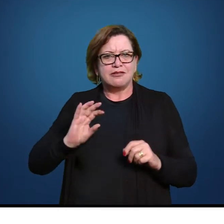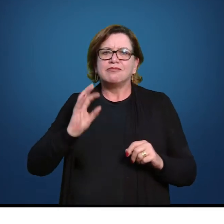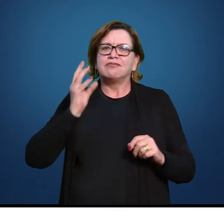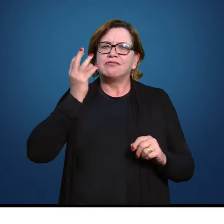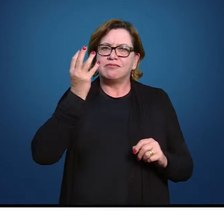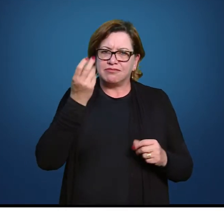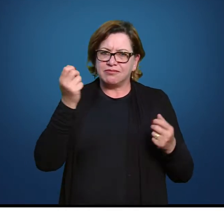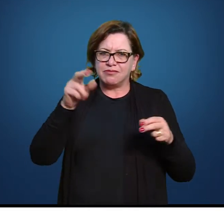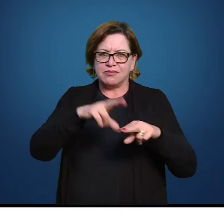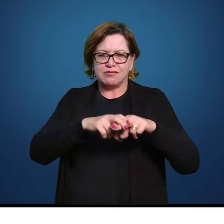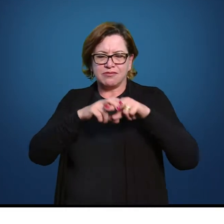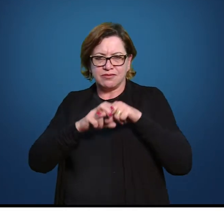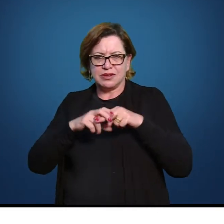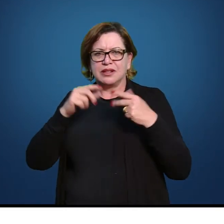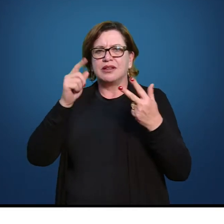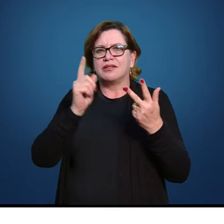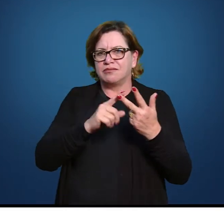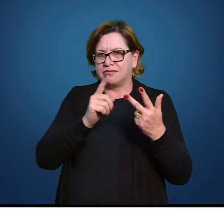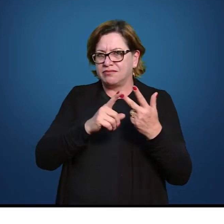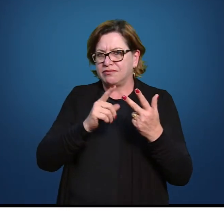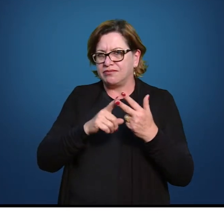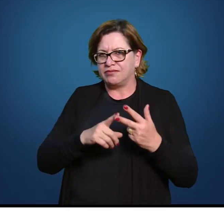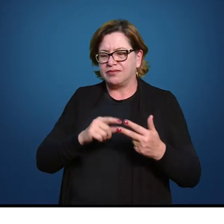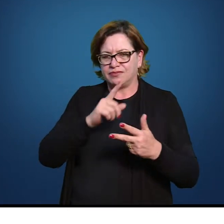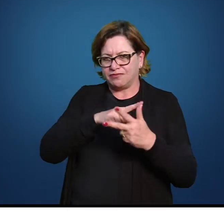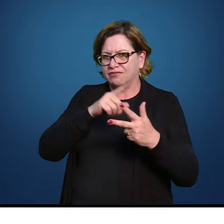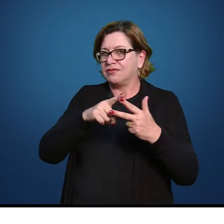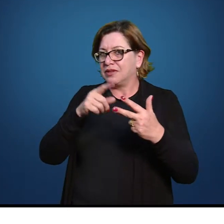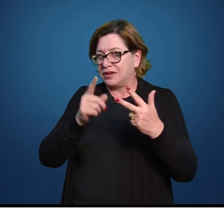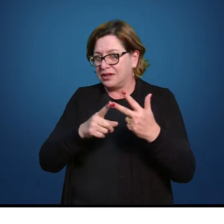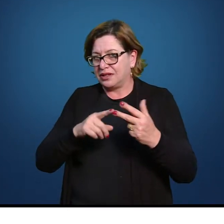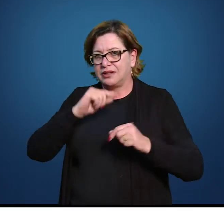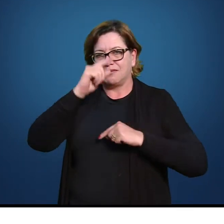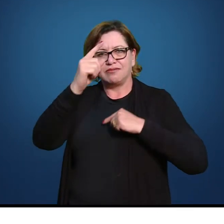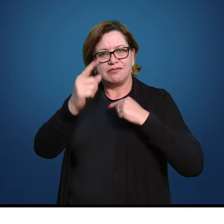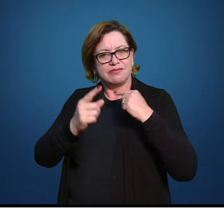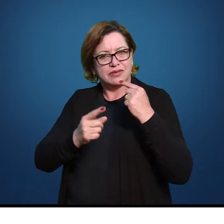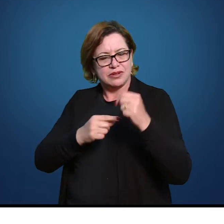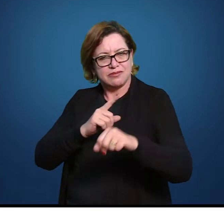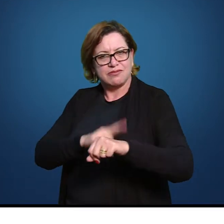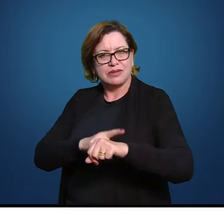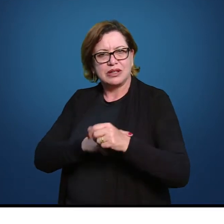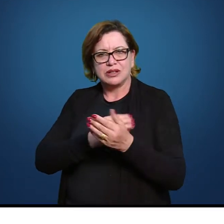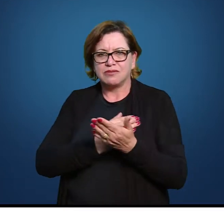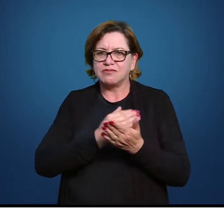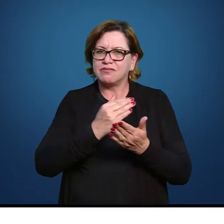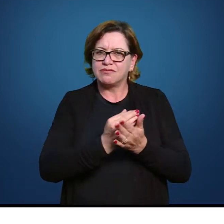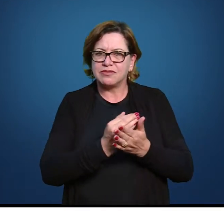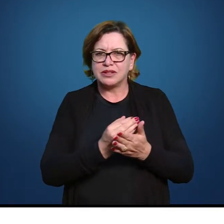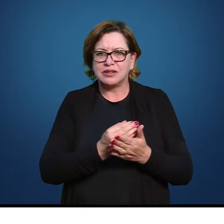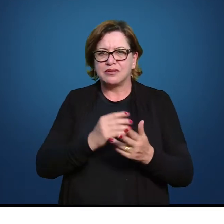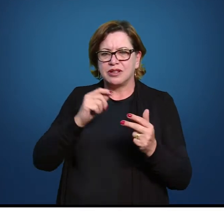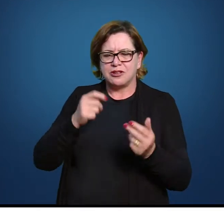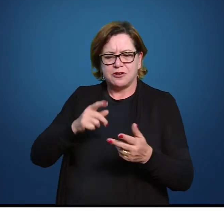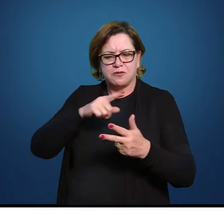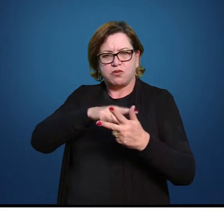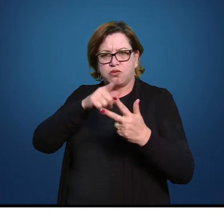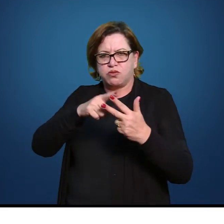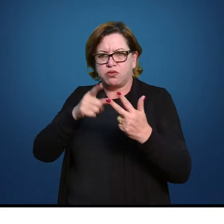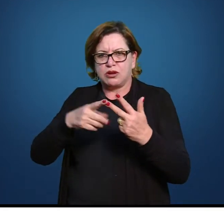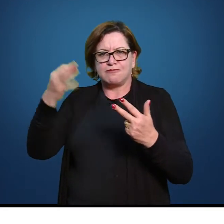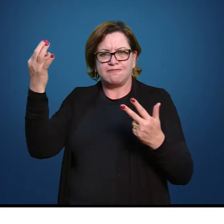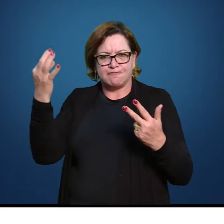ter a publicidade. Você tem que manter esses princípios. A partir do momento em que nós começamos a manter os princípios, nós começamos a dar